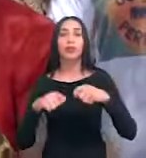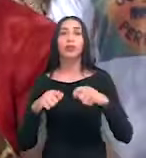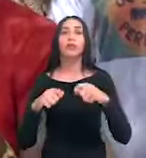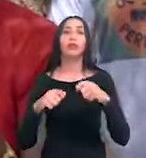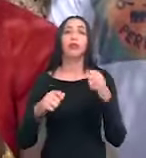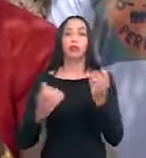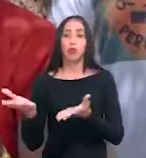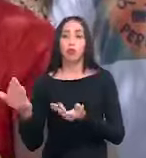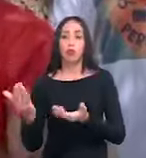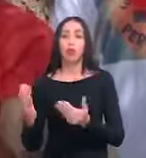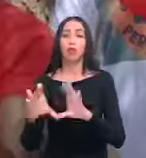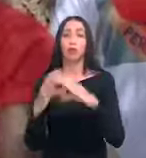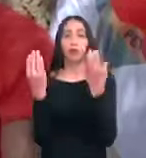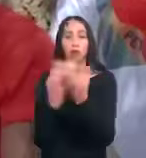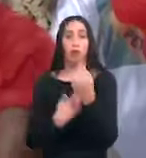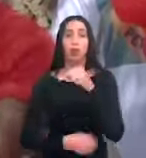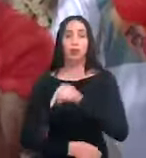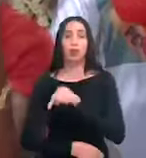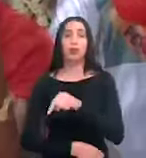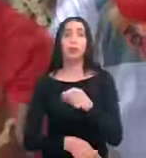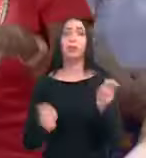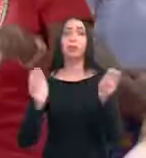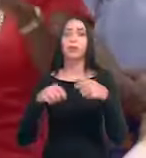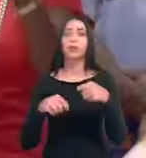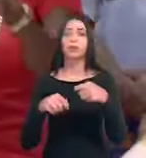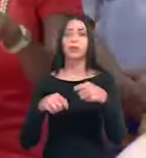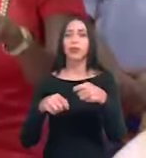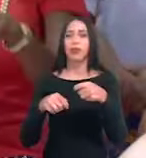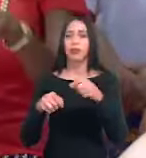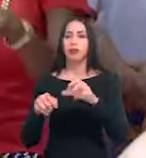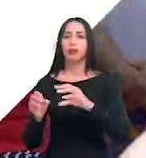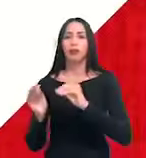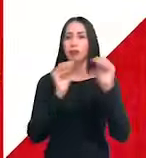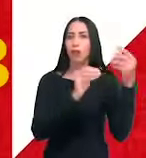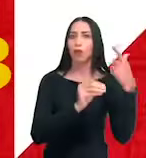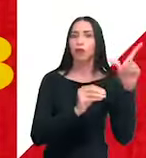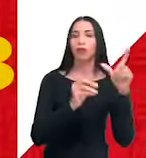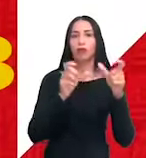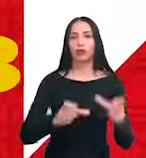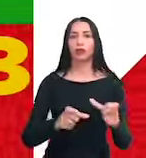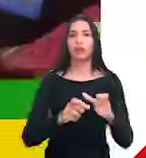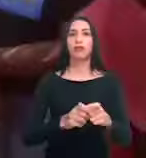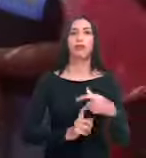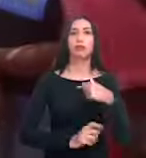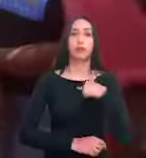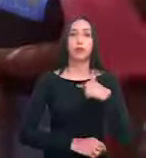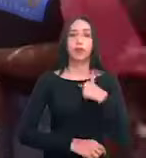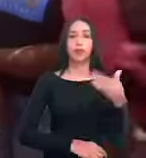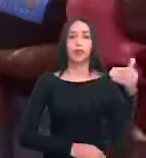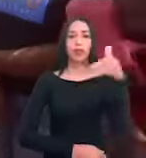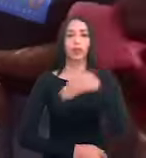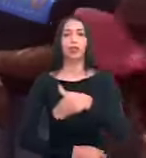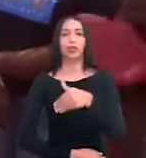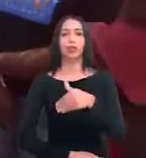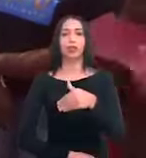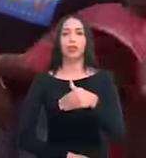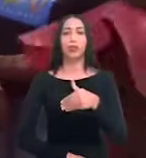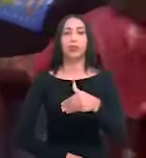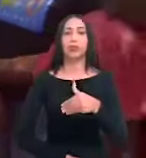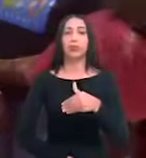para que os jovens da comunidade, eles não saiam daqui. Eu vim aqui na